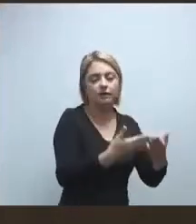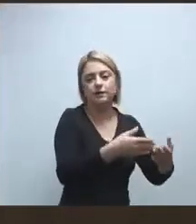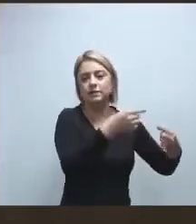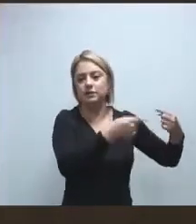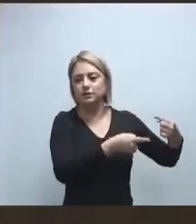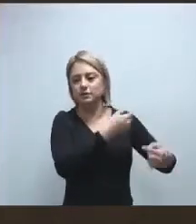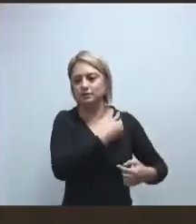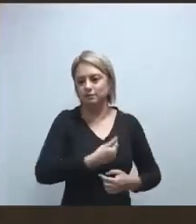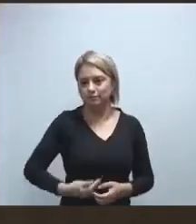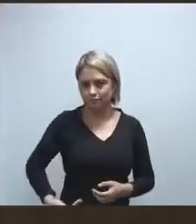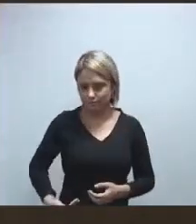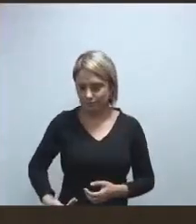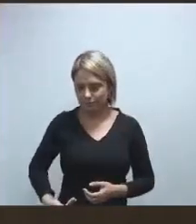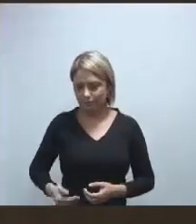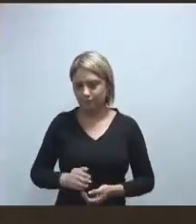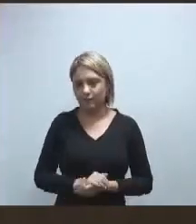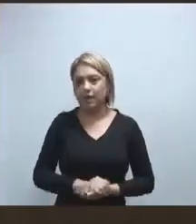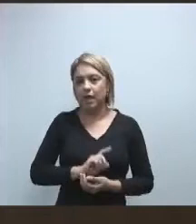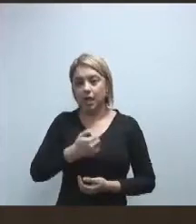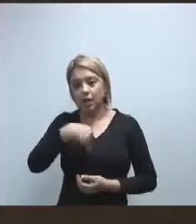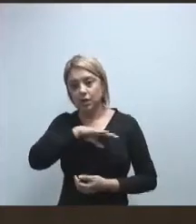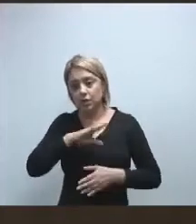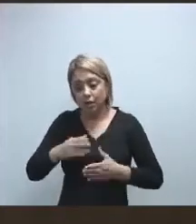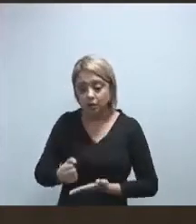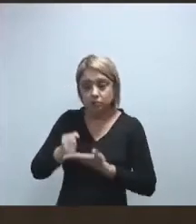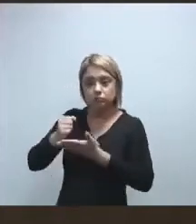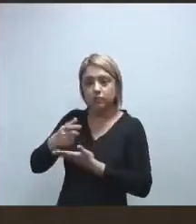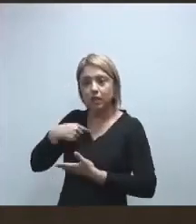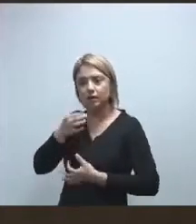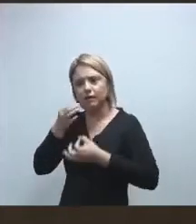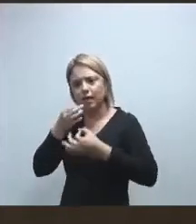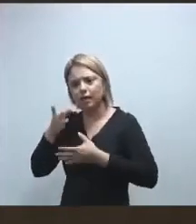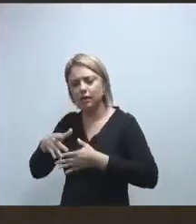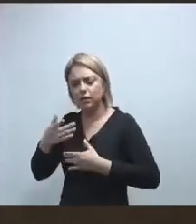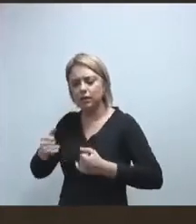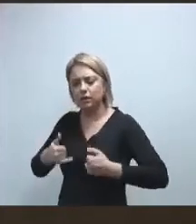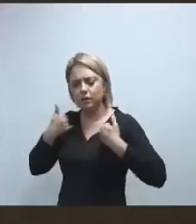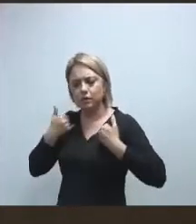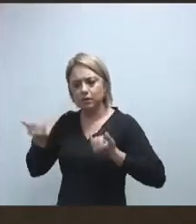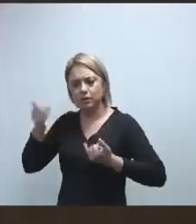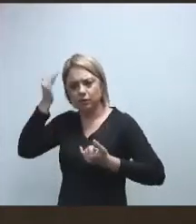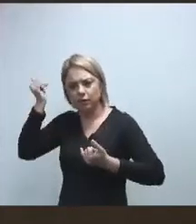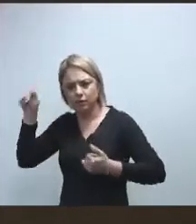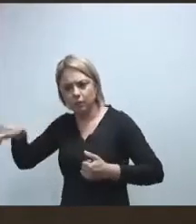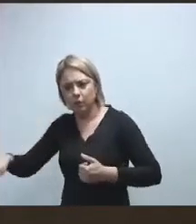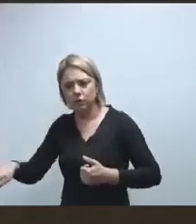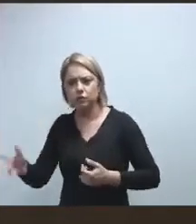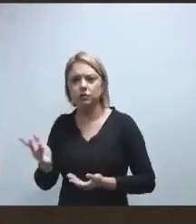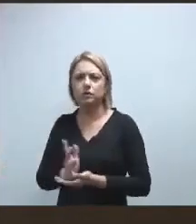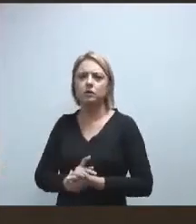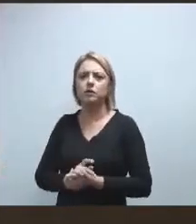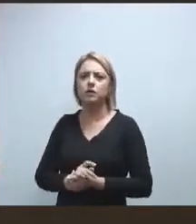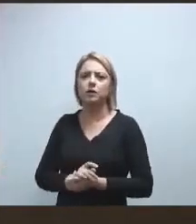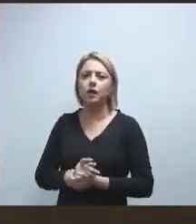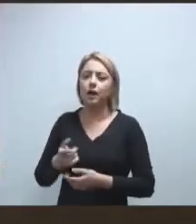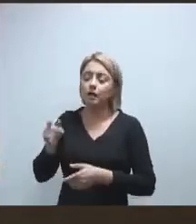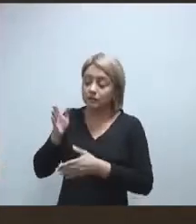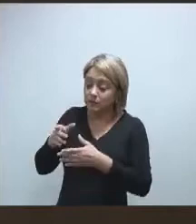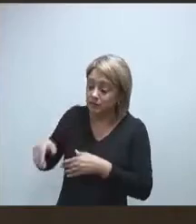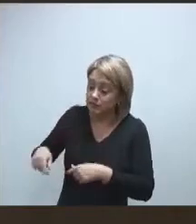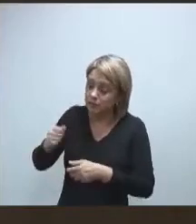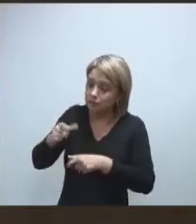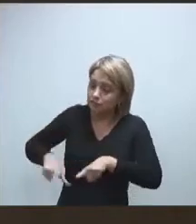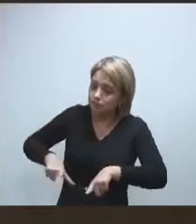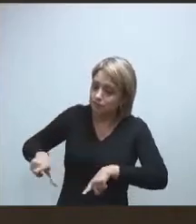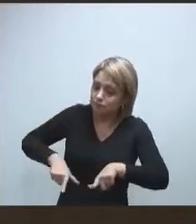judicial da união e nossos tentávamos que o prestígio adviria como veio mesmo da do